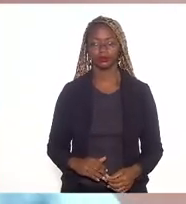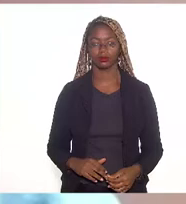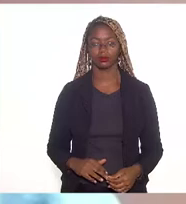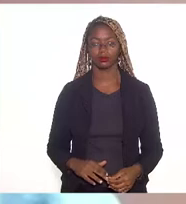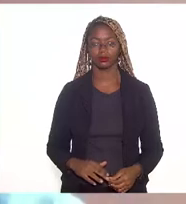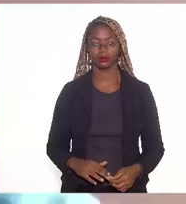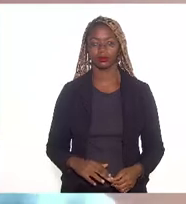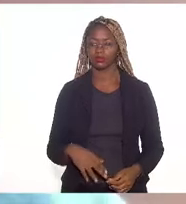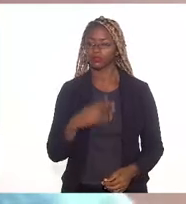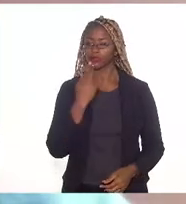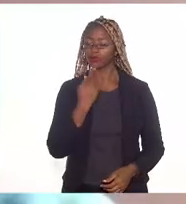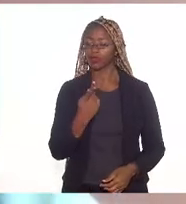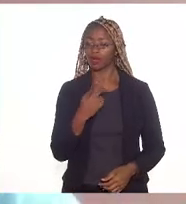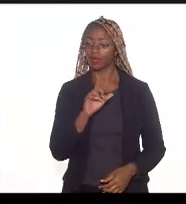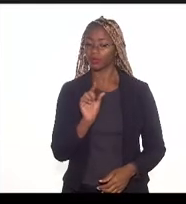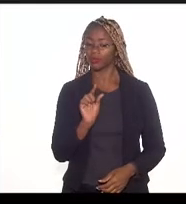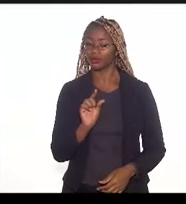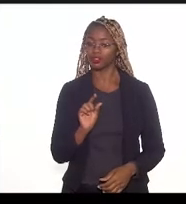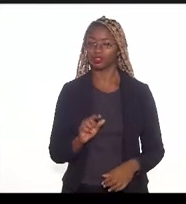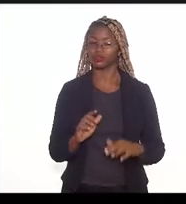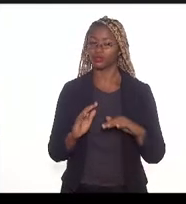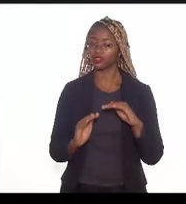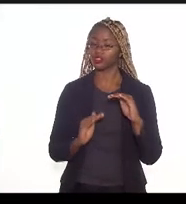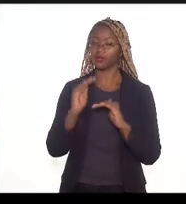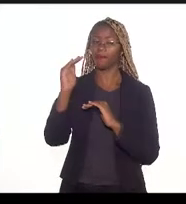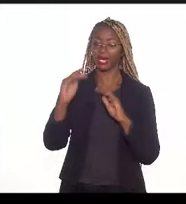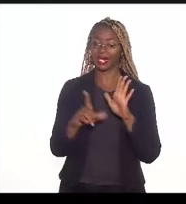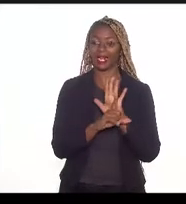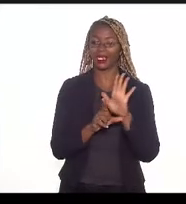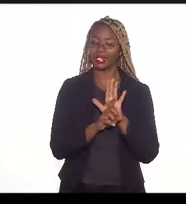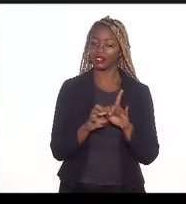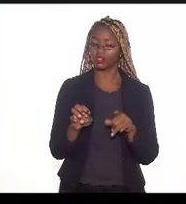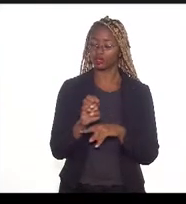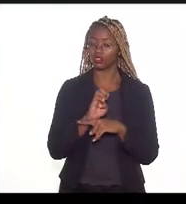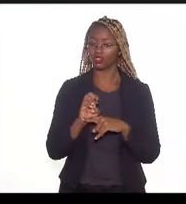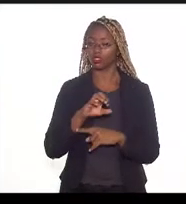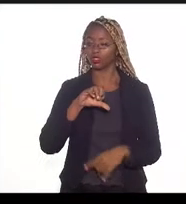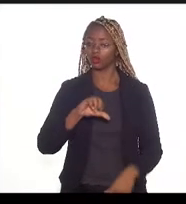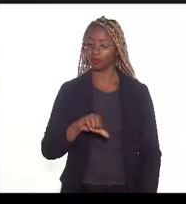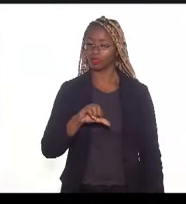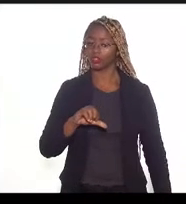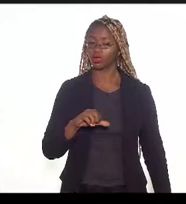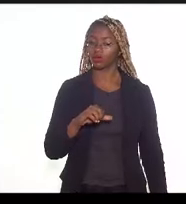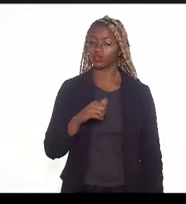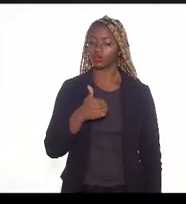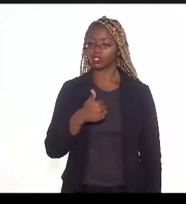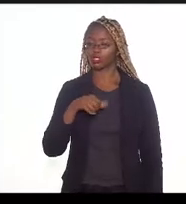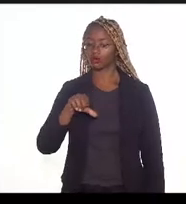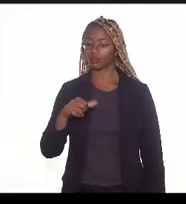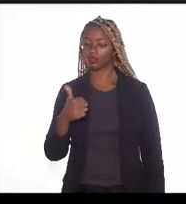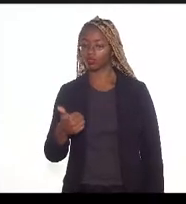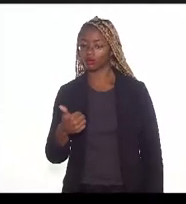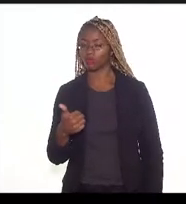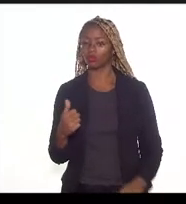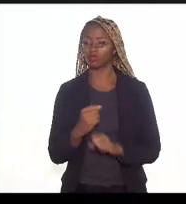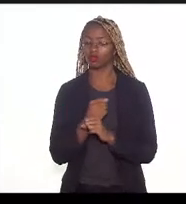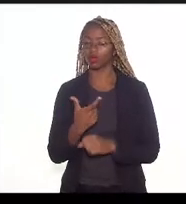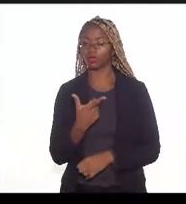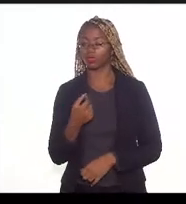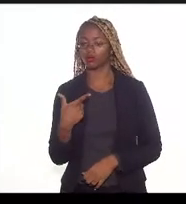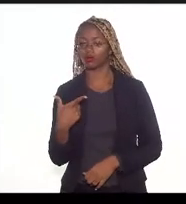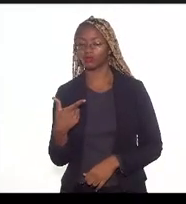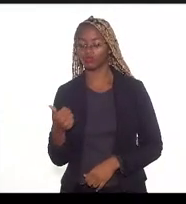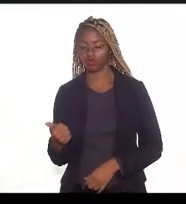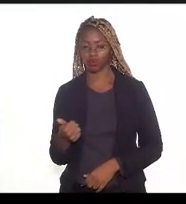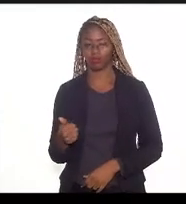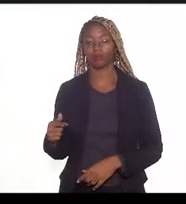Falando agora um pouquinho do Supera, né? O Supera foi instituído pela Lei Estadual 9.191 de 2021, que seria uma linha de crédito